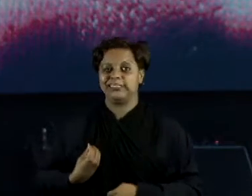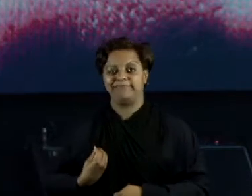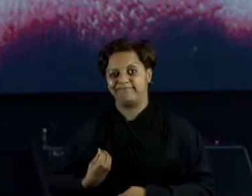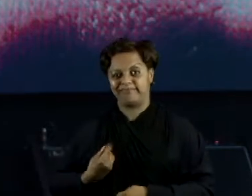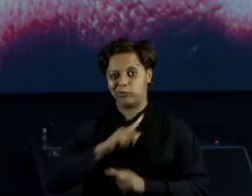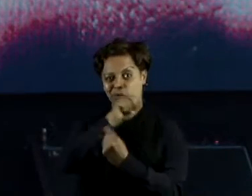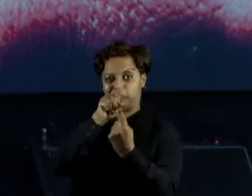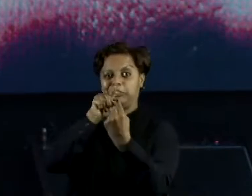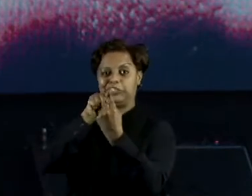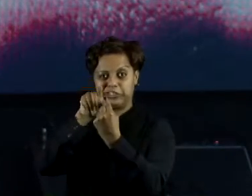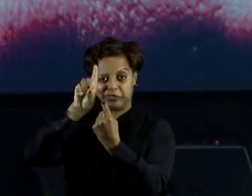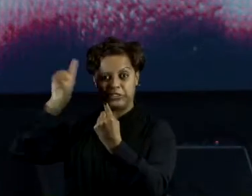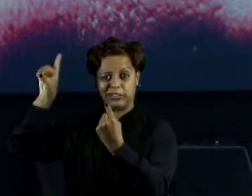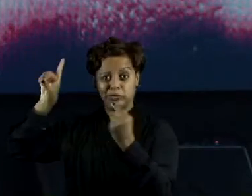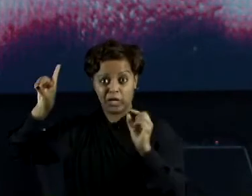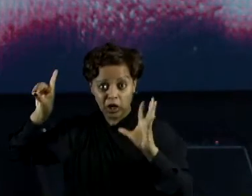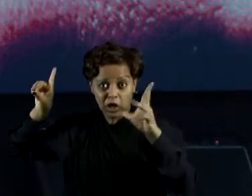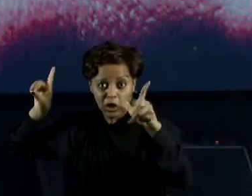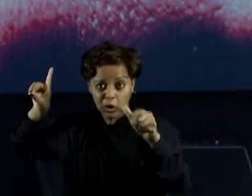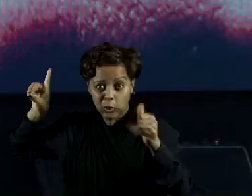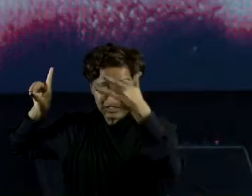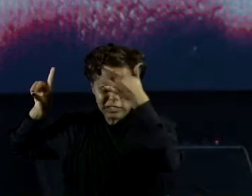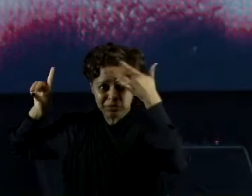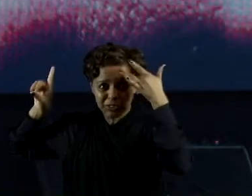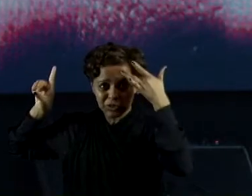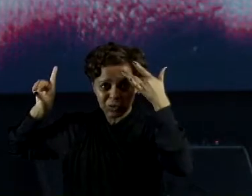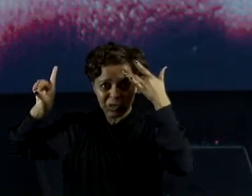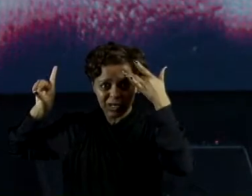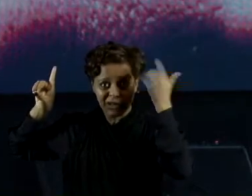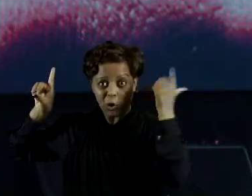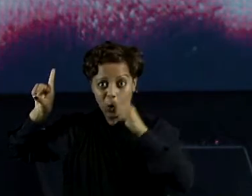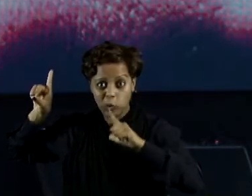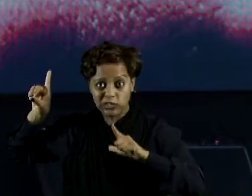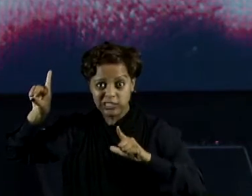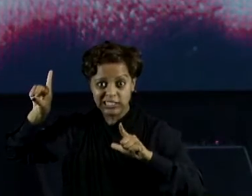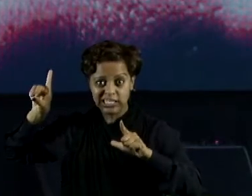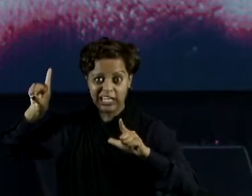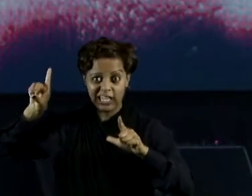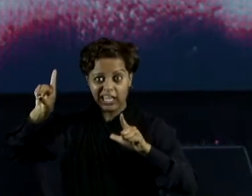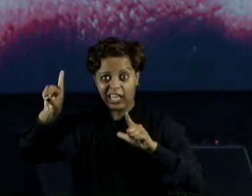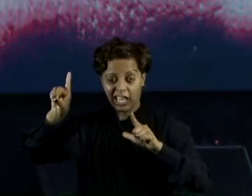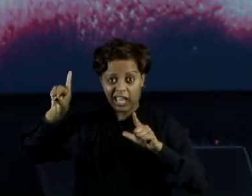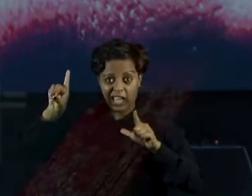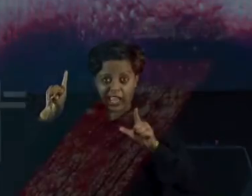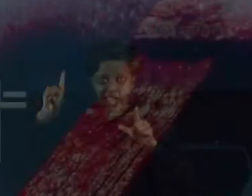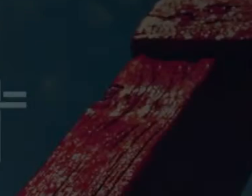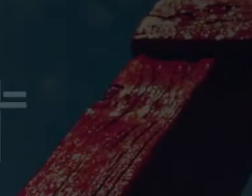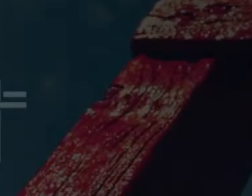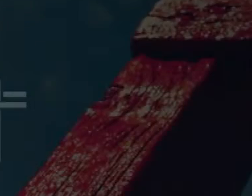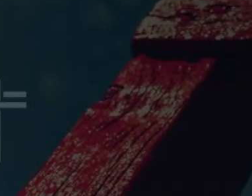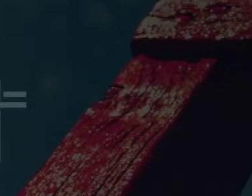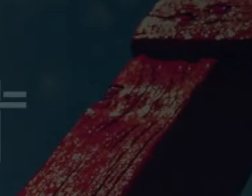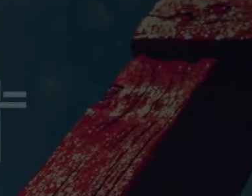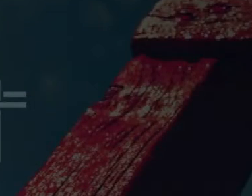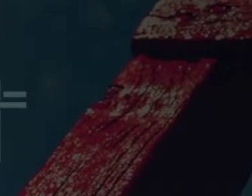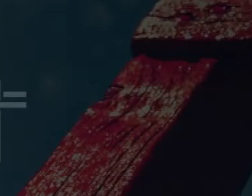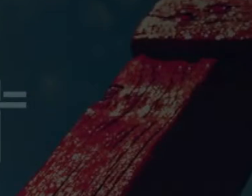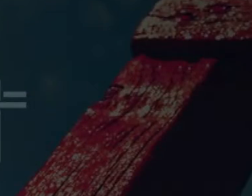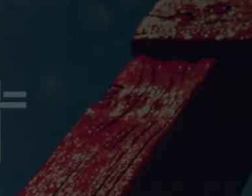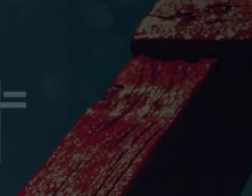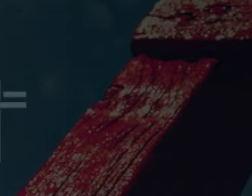são todos os que vão até fim. Em 2 Timóteo 4:10, Paulo diz assim: porque